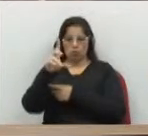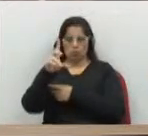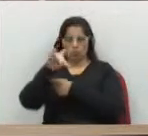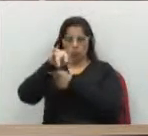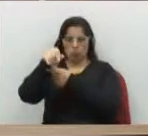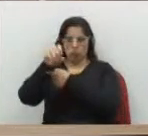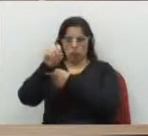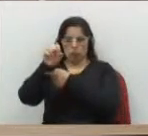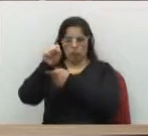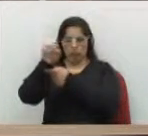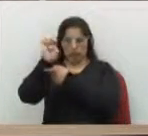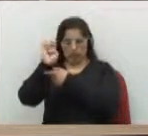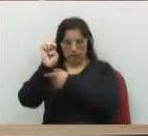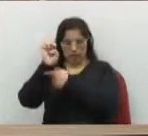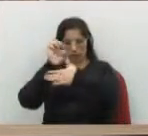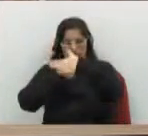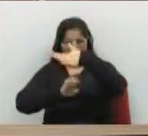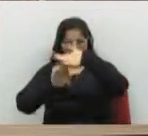Limeira.